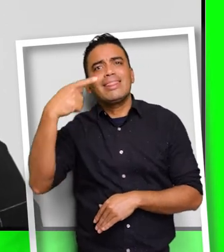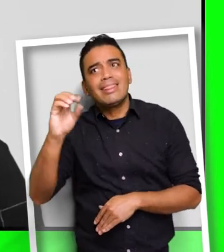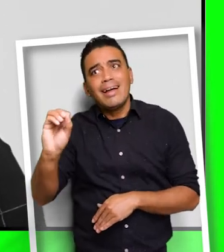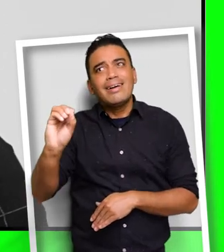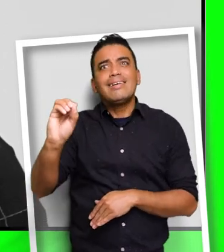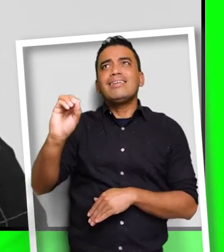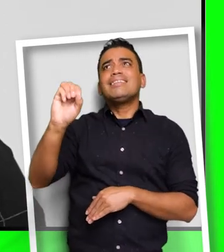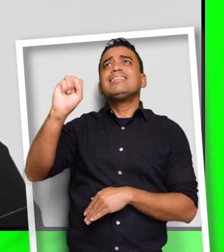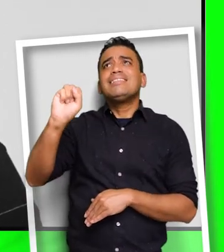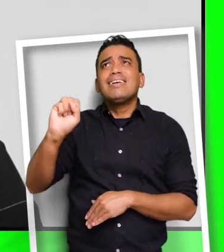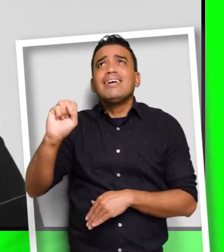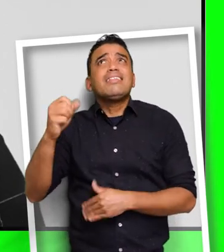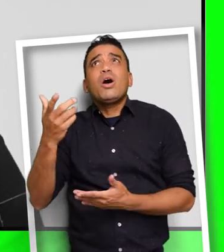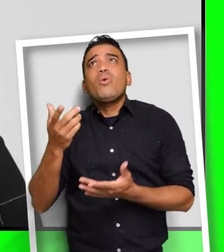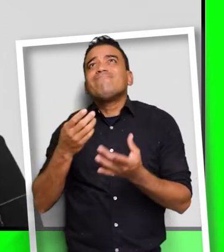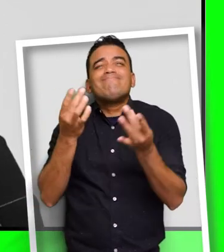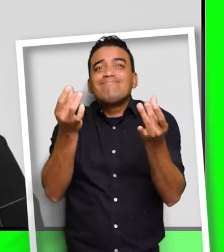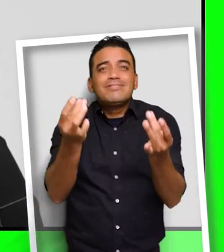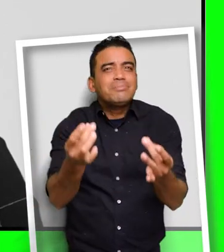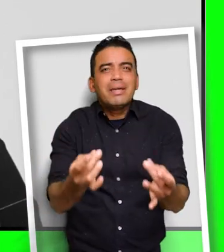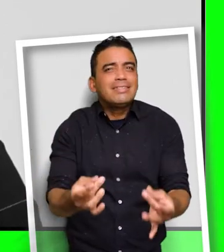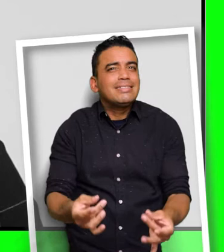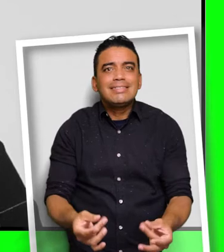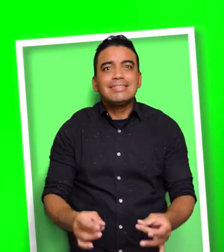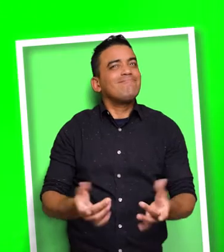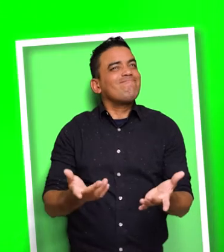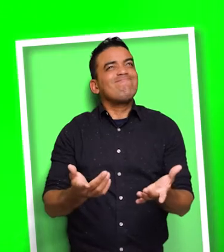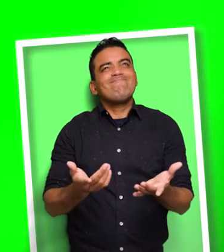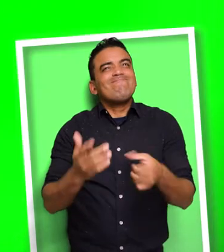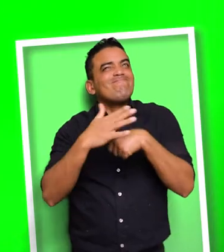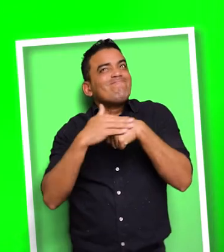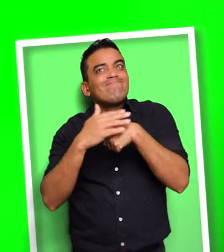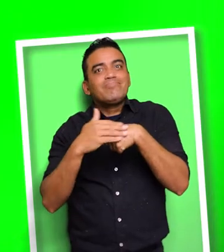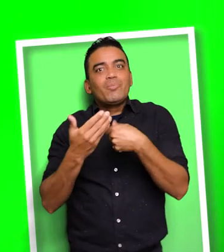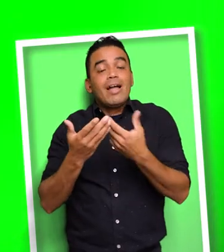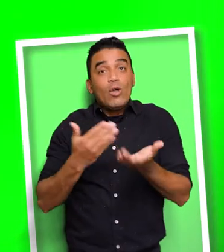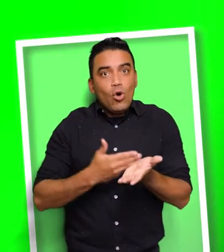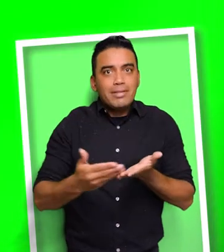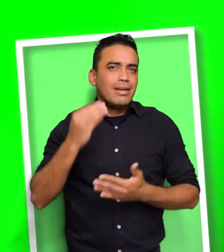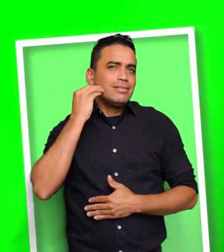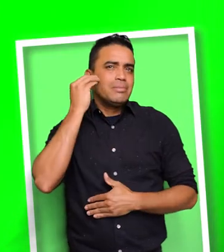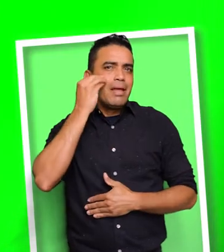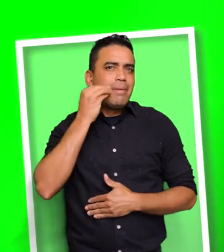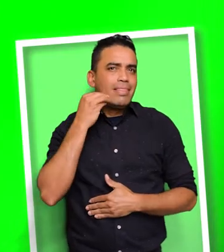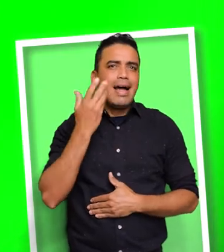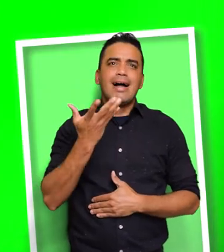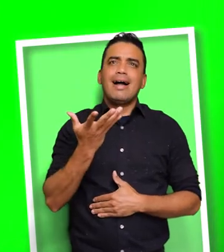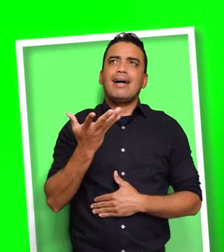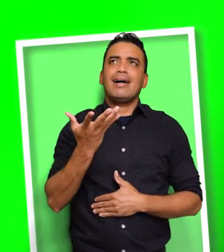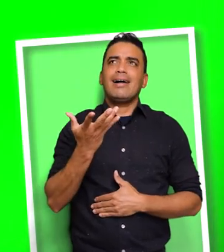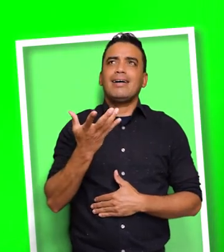com muita delicadeza, assim. E ali eu comecei a experimentar esse